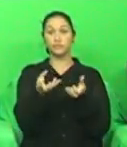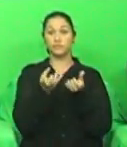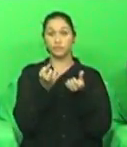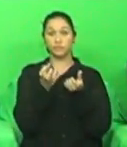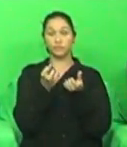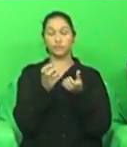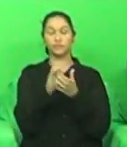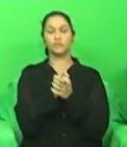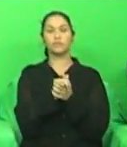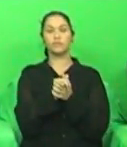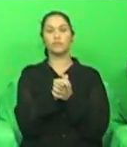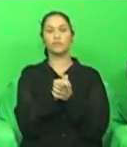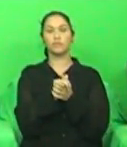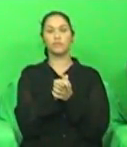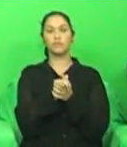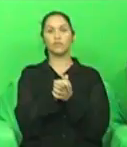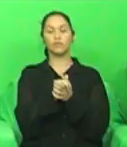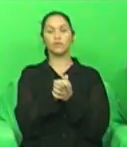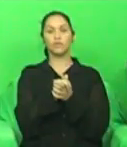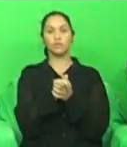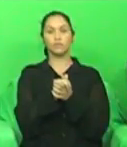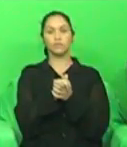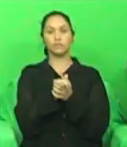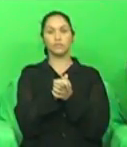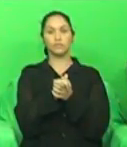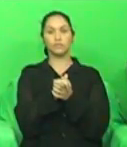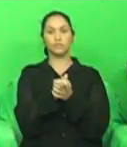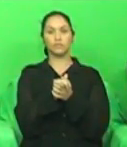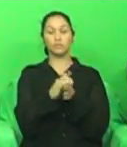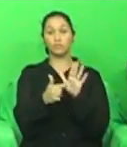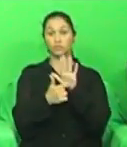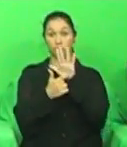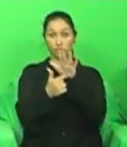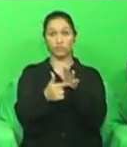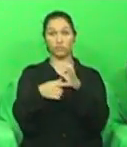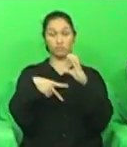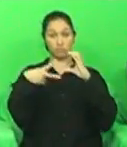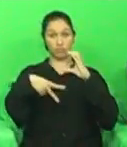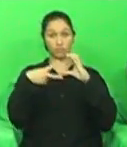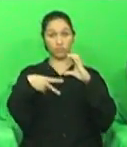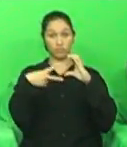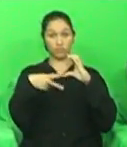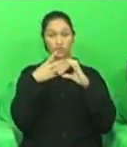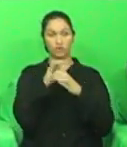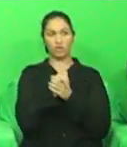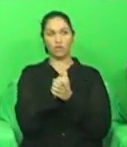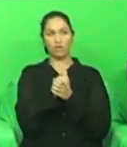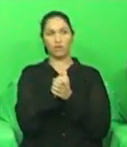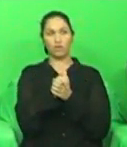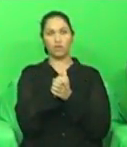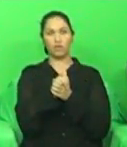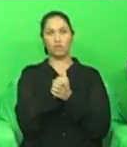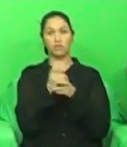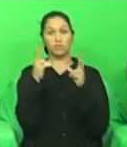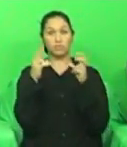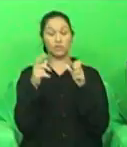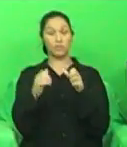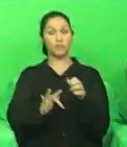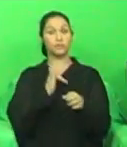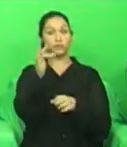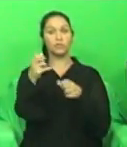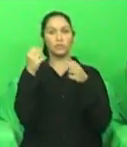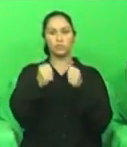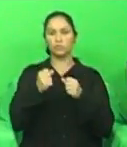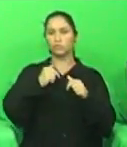casa é até pra para uma futura discussão uma futura debate um tema